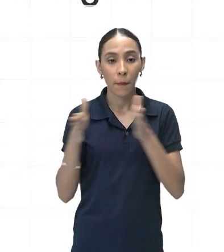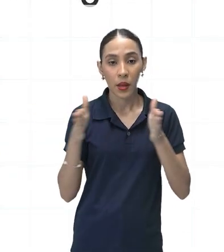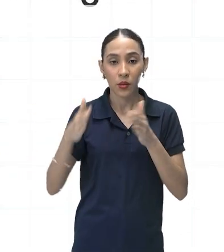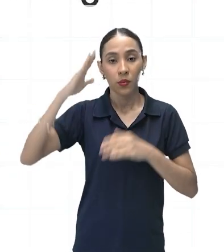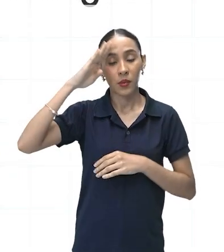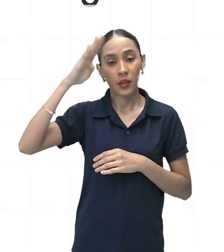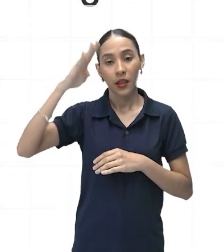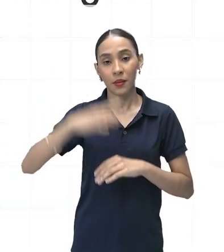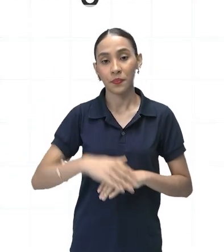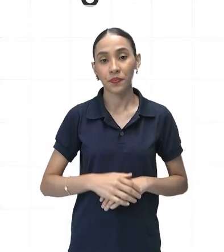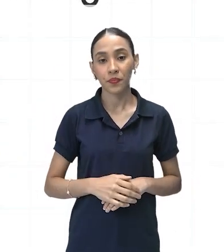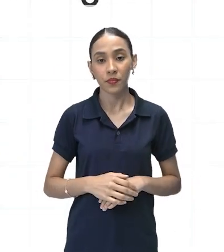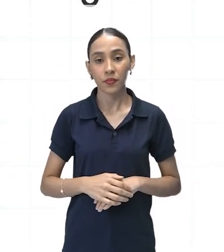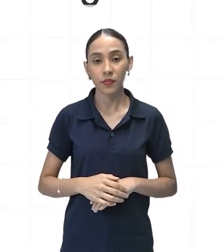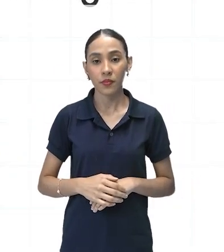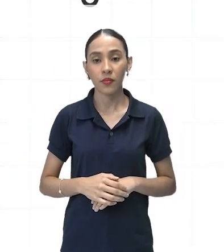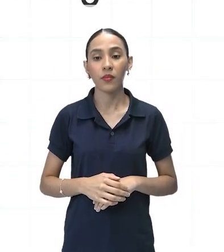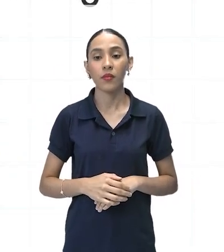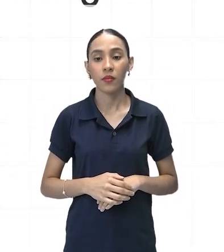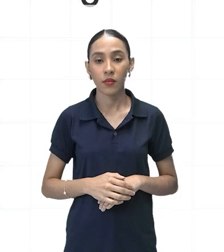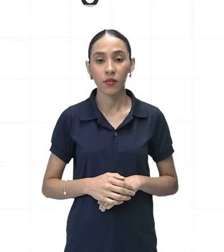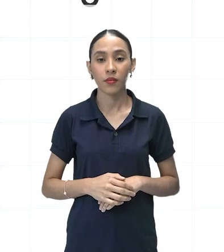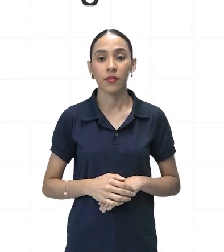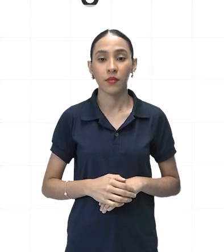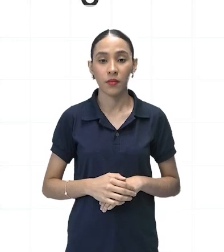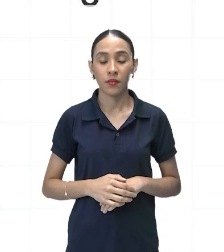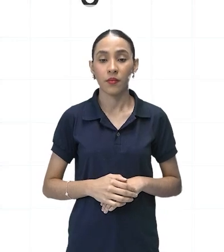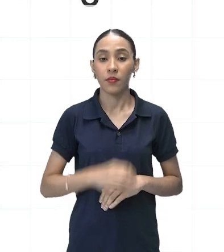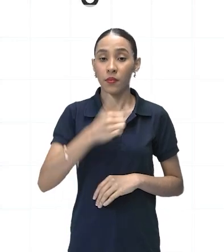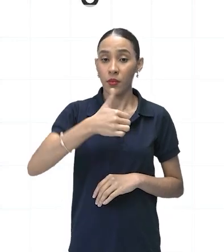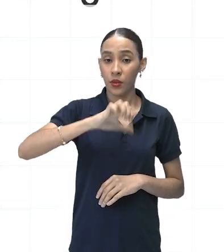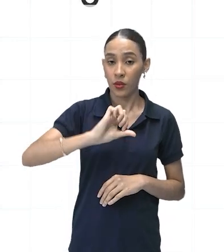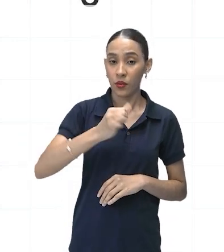o período da ditadura militar, que foi de